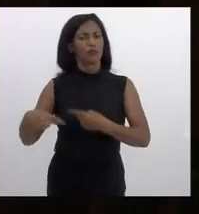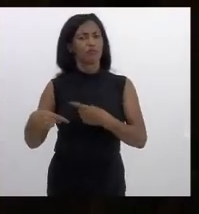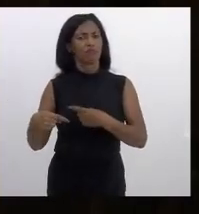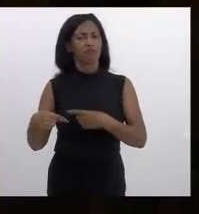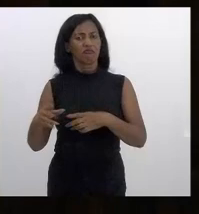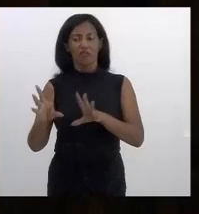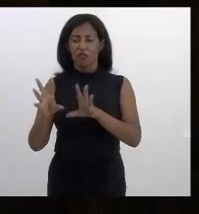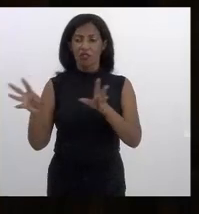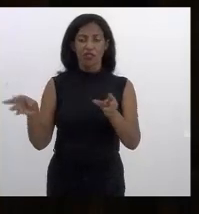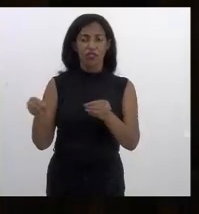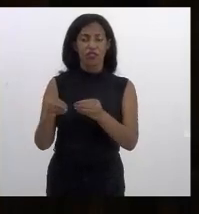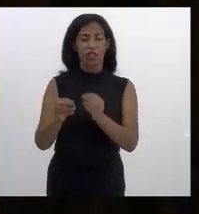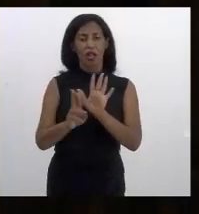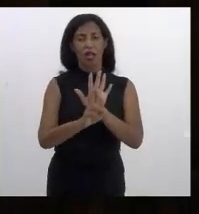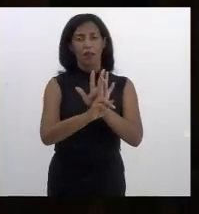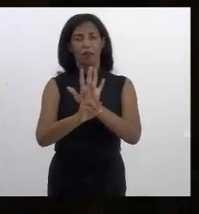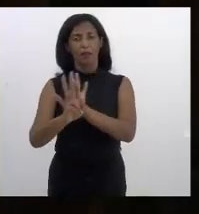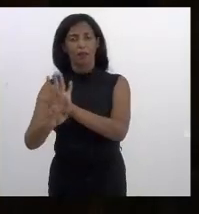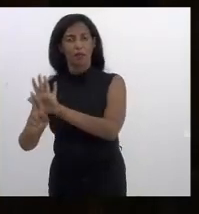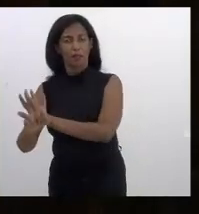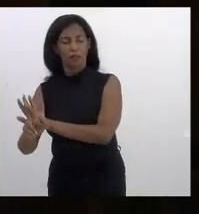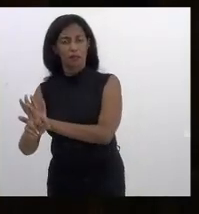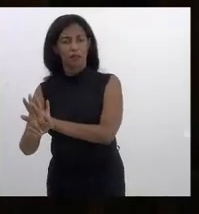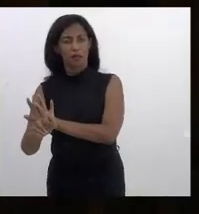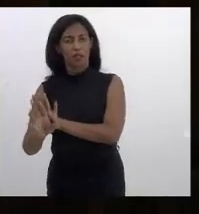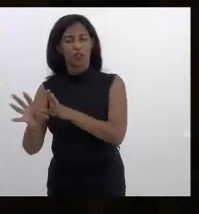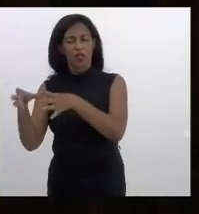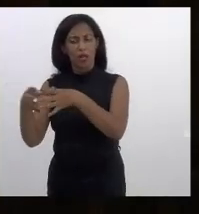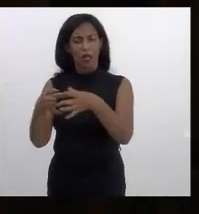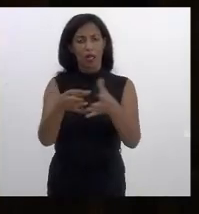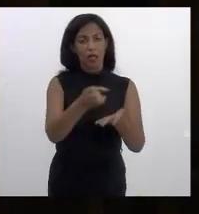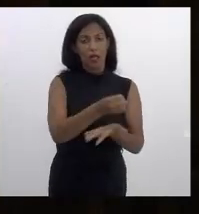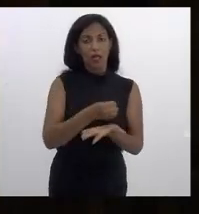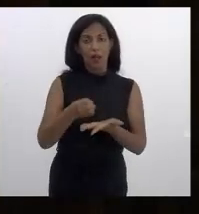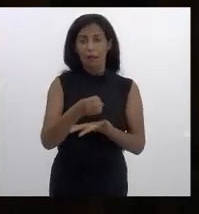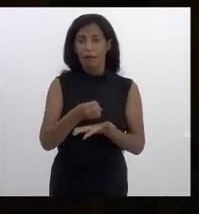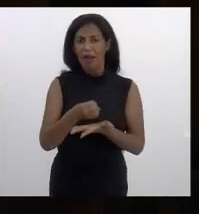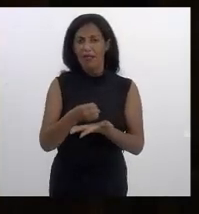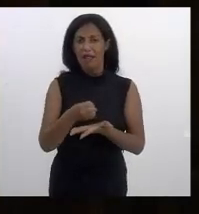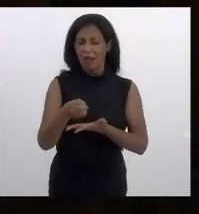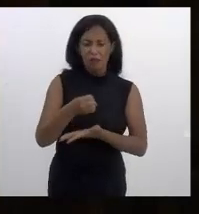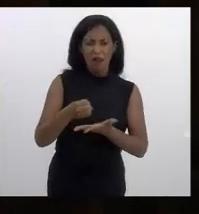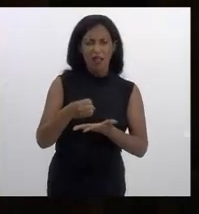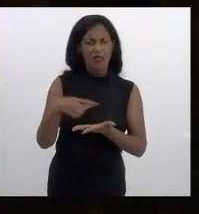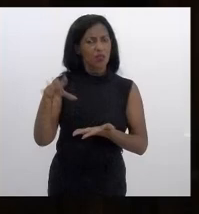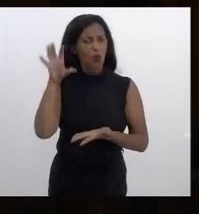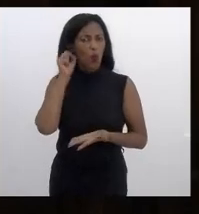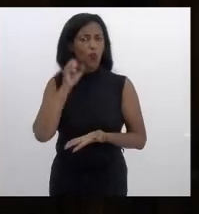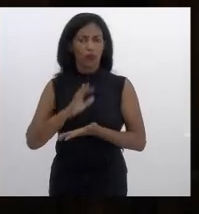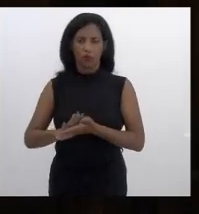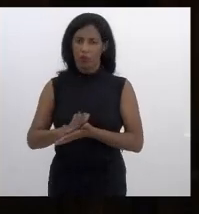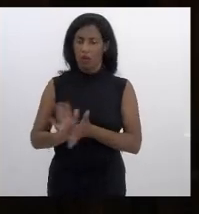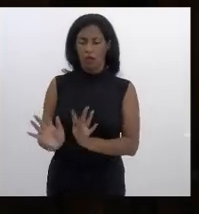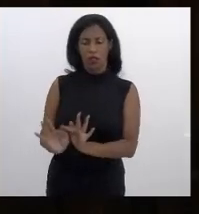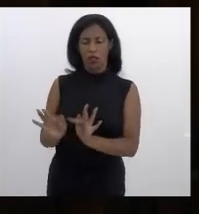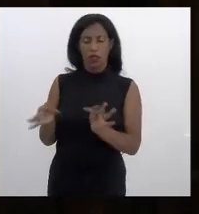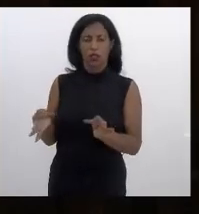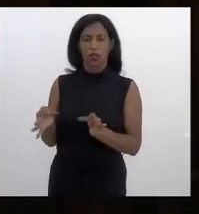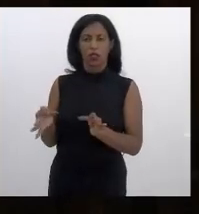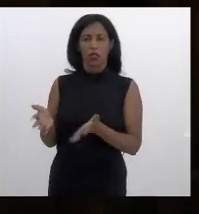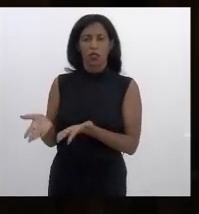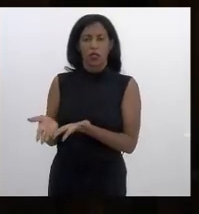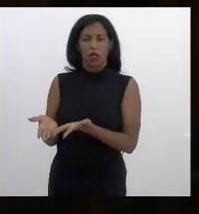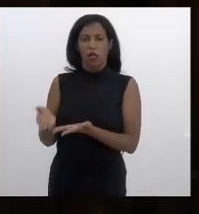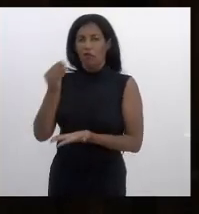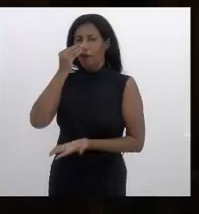à revelia das representações das categorias da base a base não foi ouvida hoje é a base simplesmente